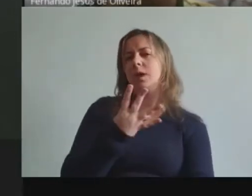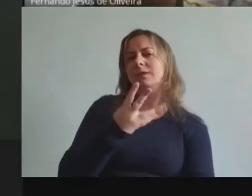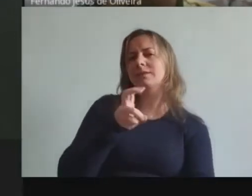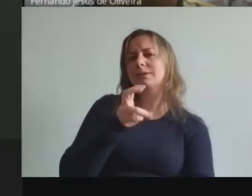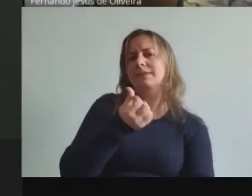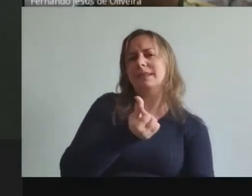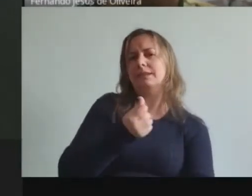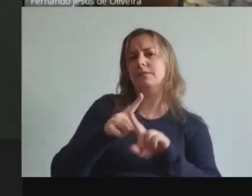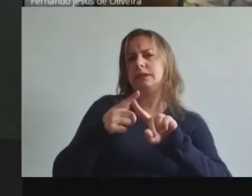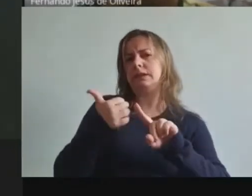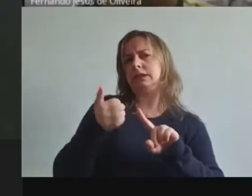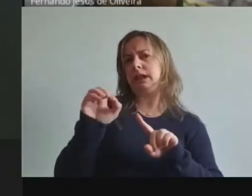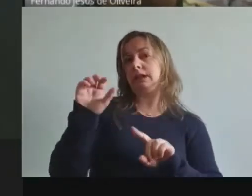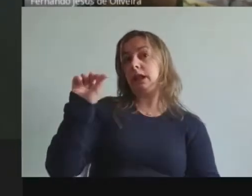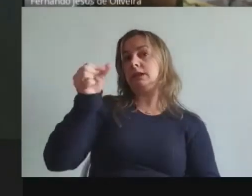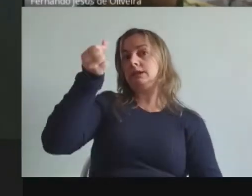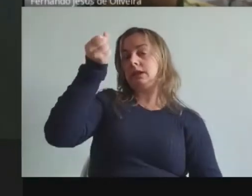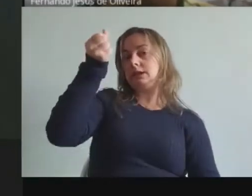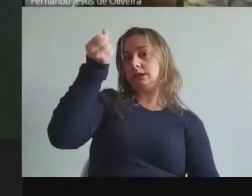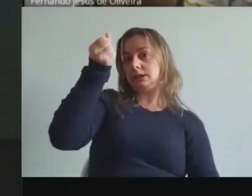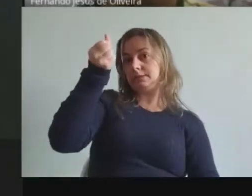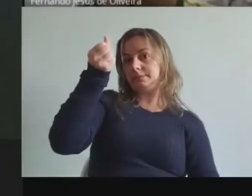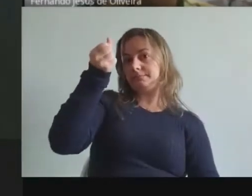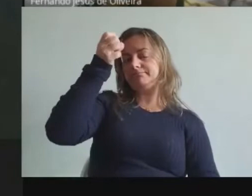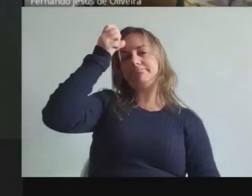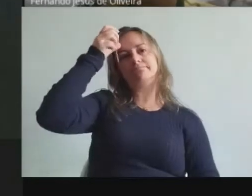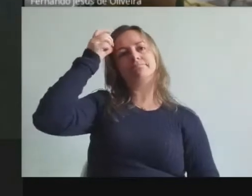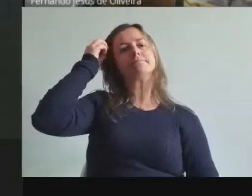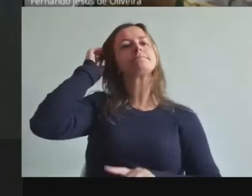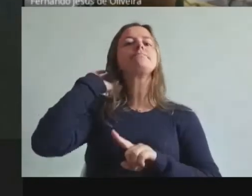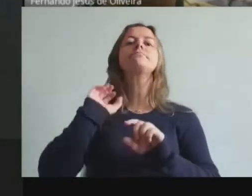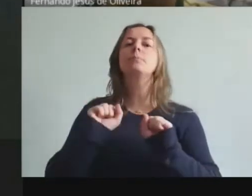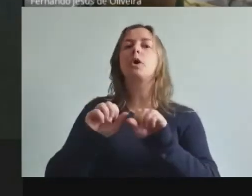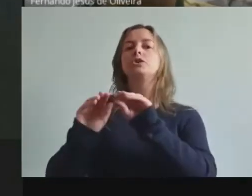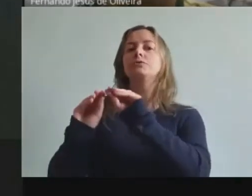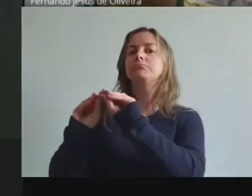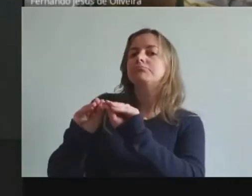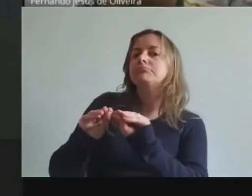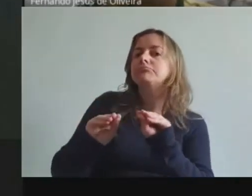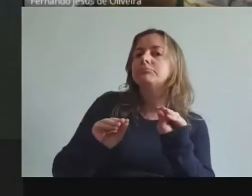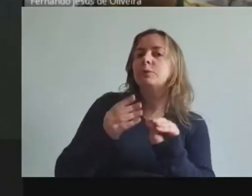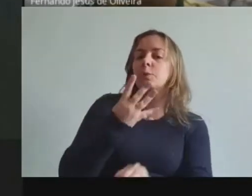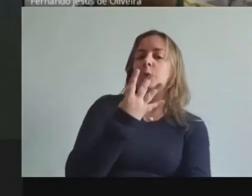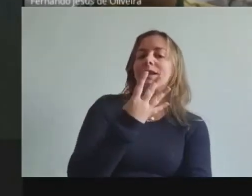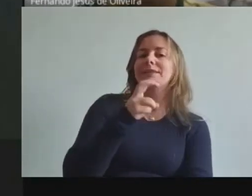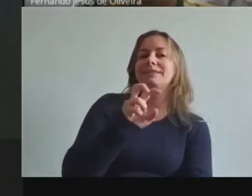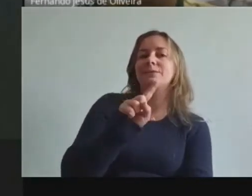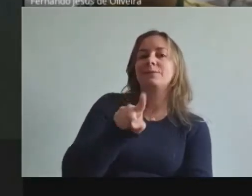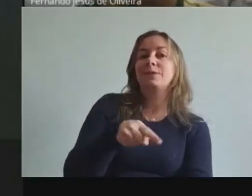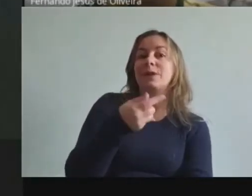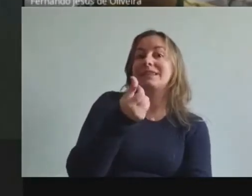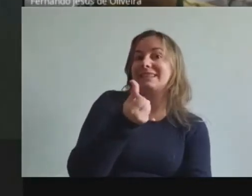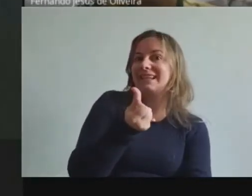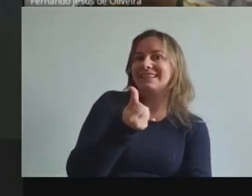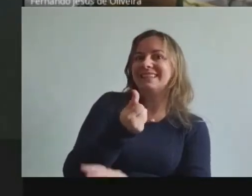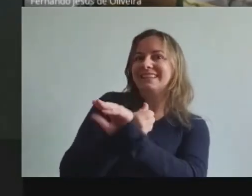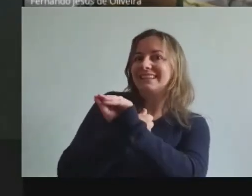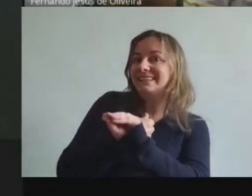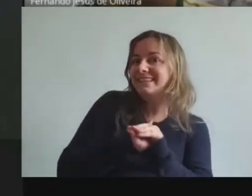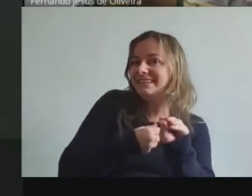456 vezes 10 à sexta, por exemplo, isso aqui pode virar 45,6 vezes 10 à